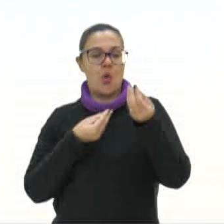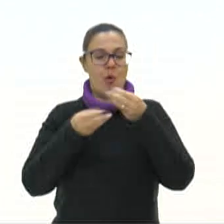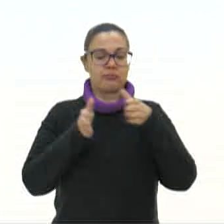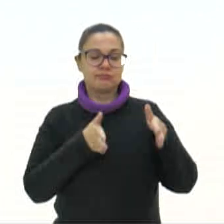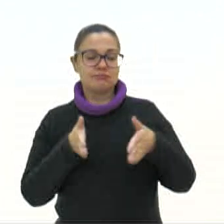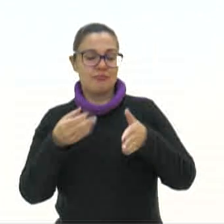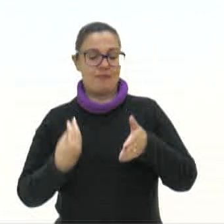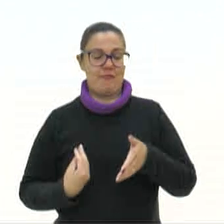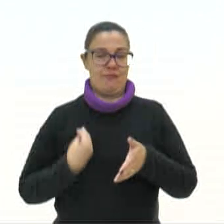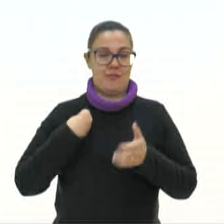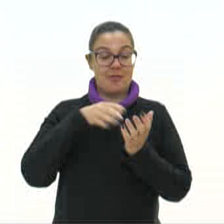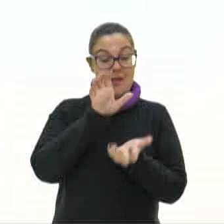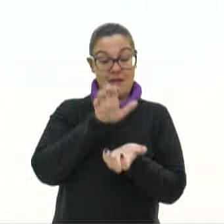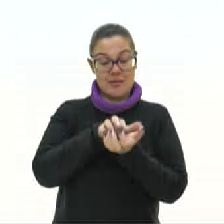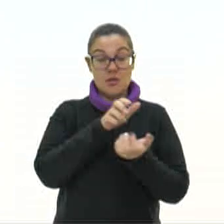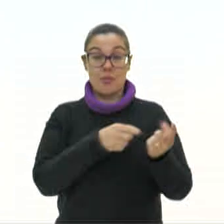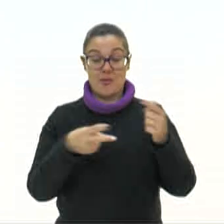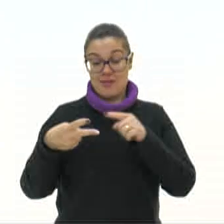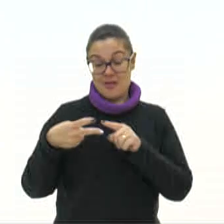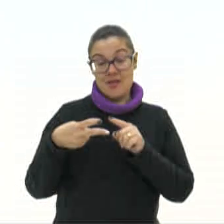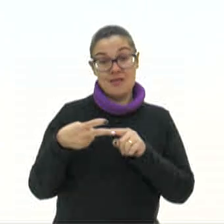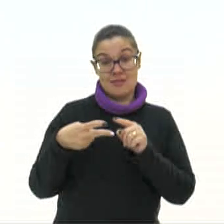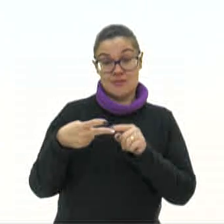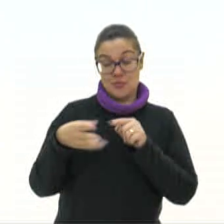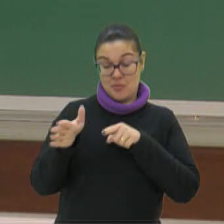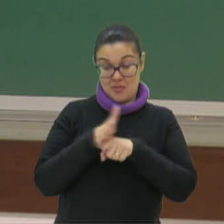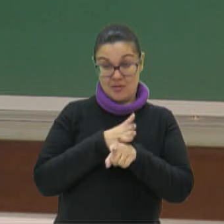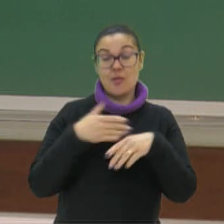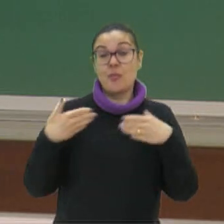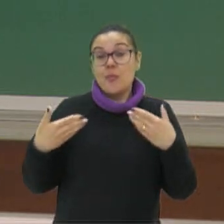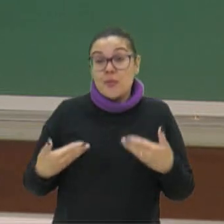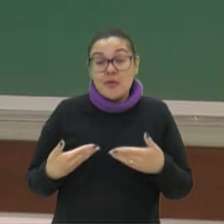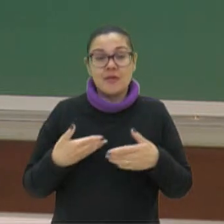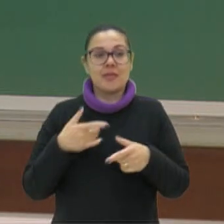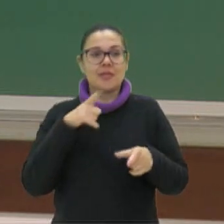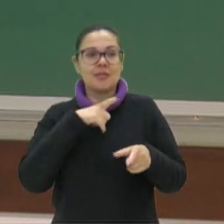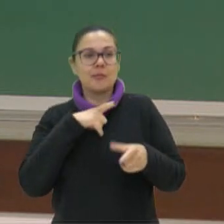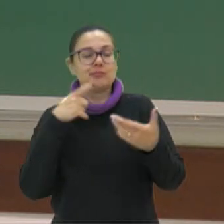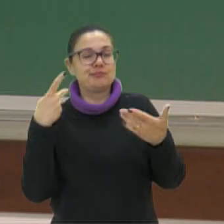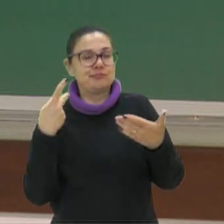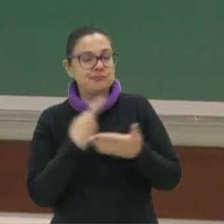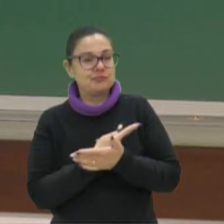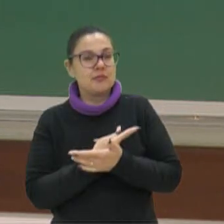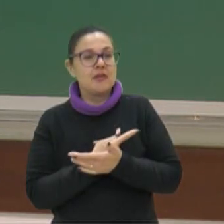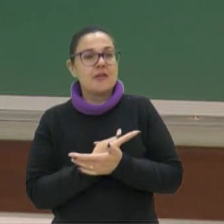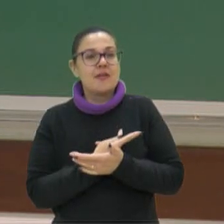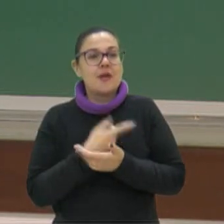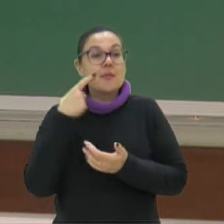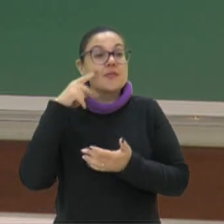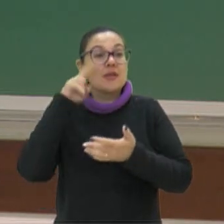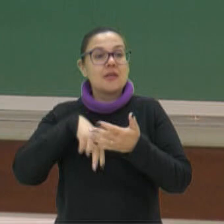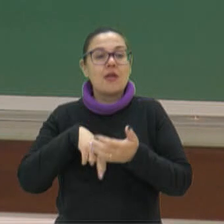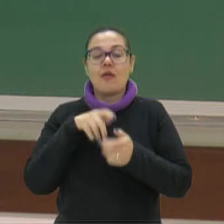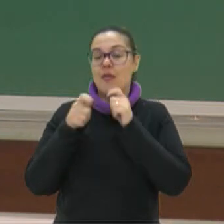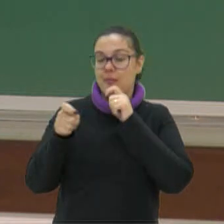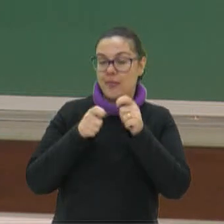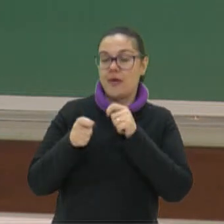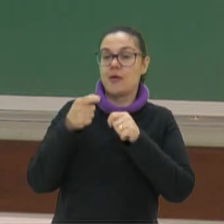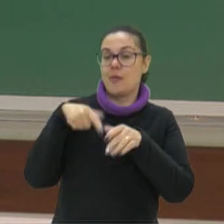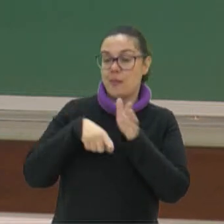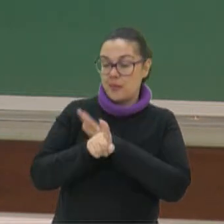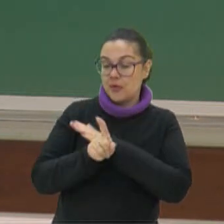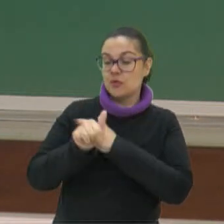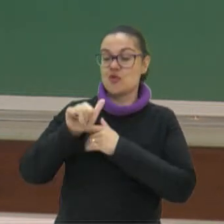passagem pelo Recife. Até porque a segunda alternativa tem ali algum probleminha, até para você ler. Ó, o repórter perguntou ao